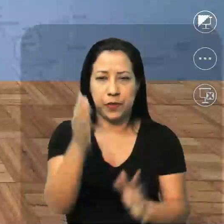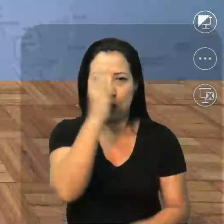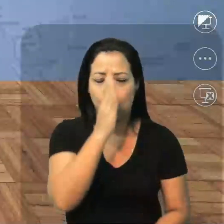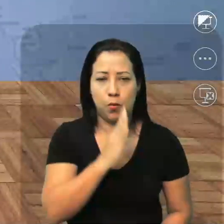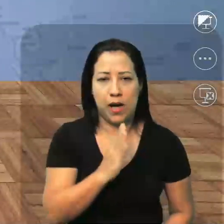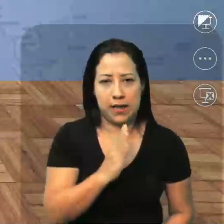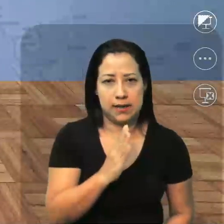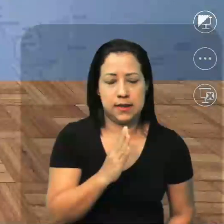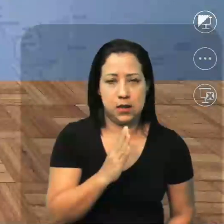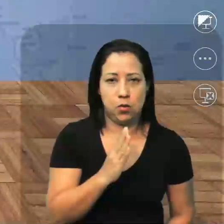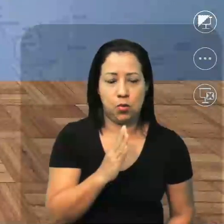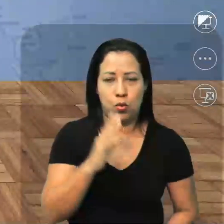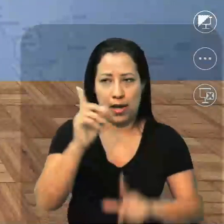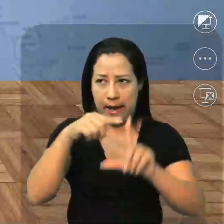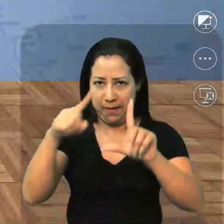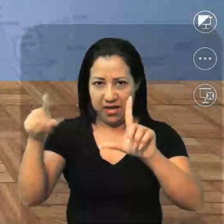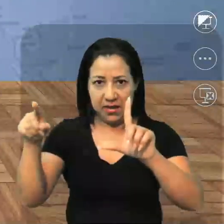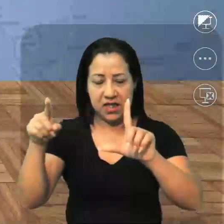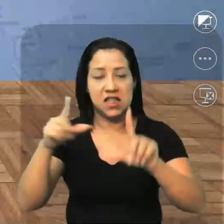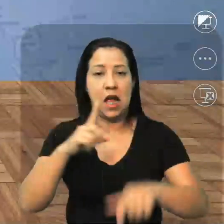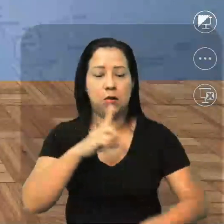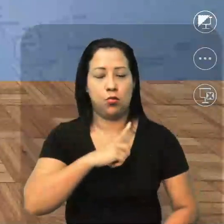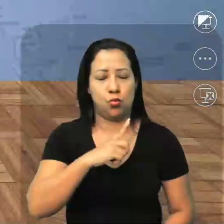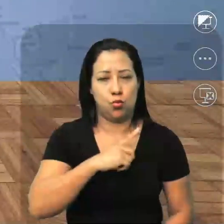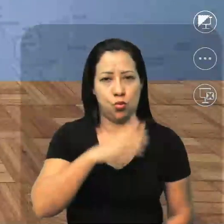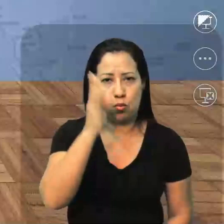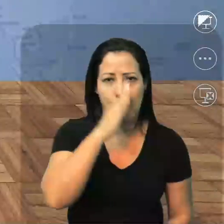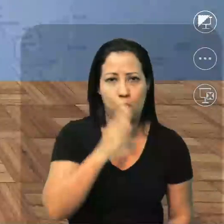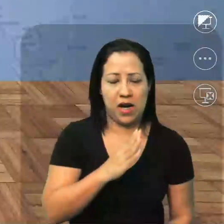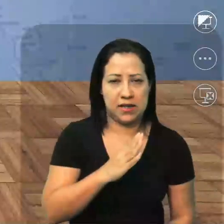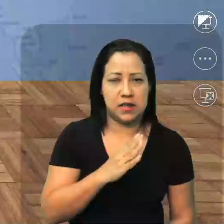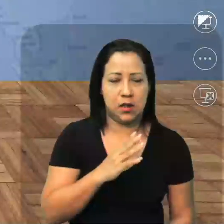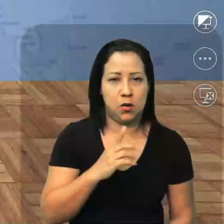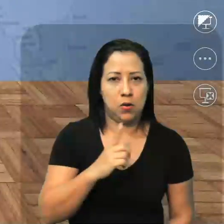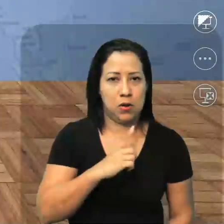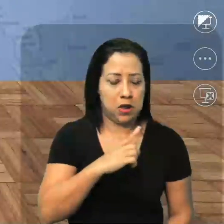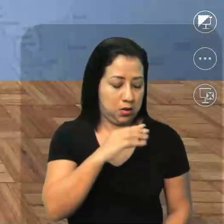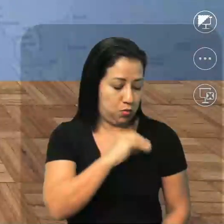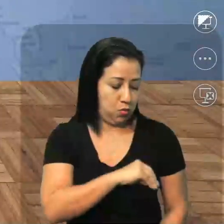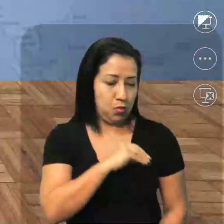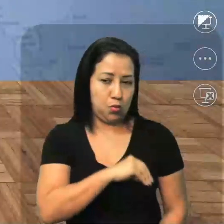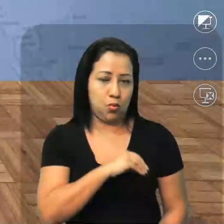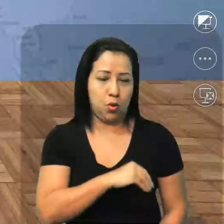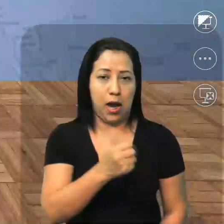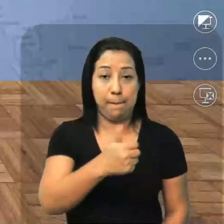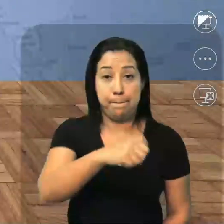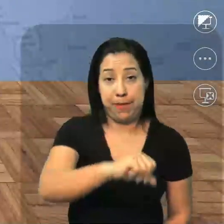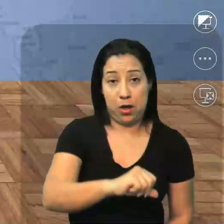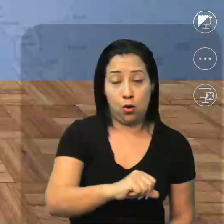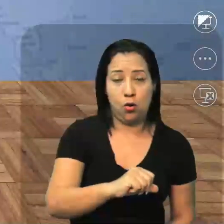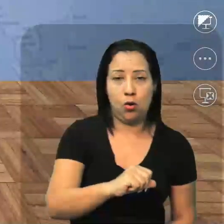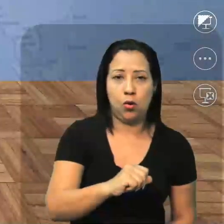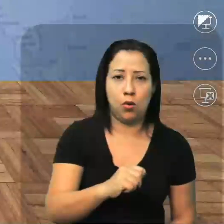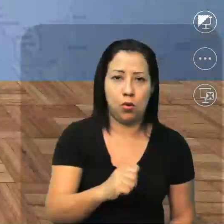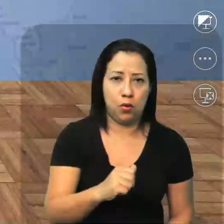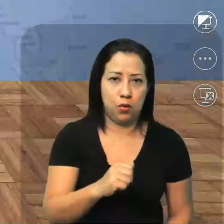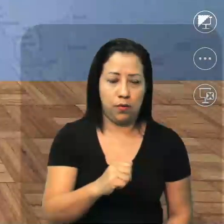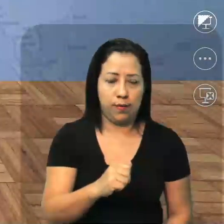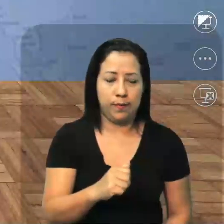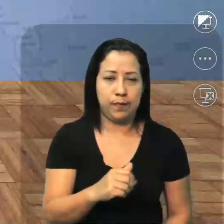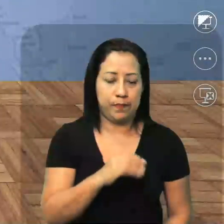mundo. Por quê? Porque ele compara a países pobres que têm melhor distribuição de renda do que no